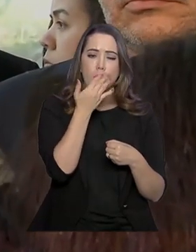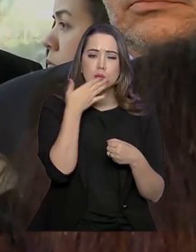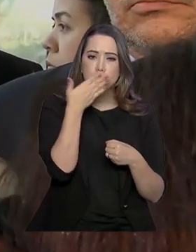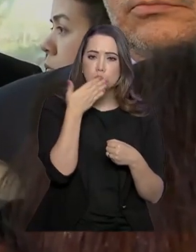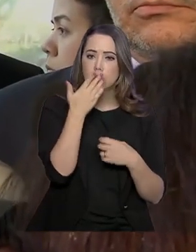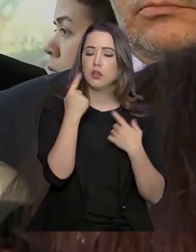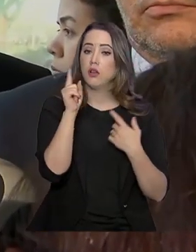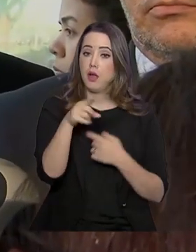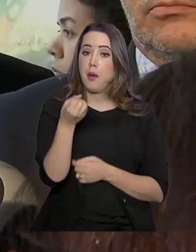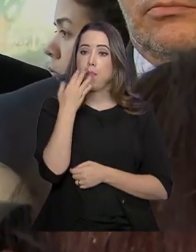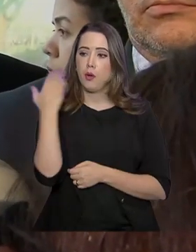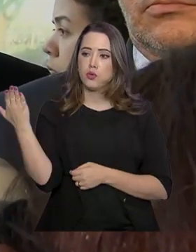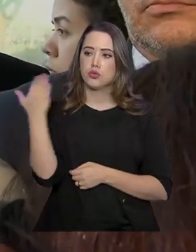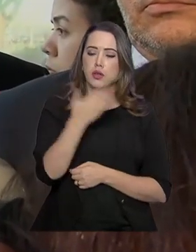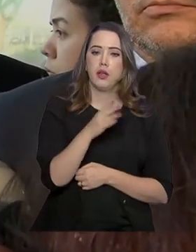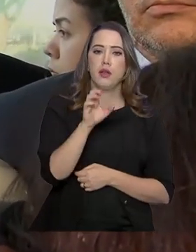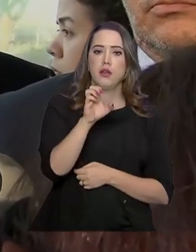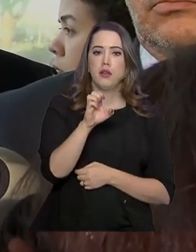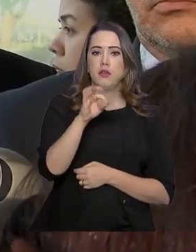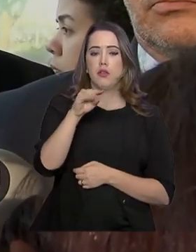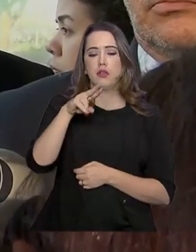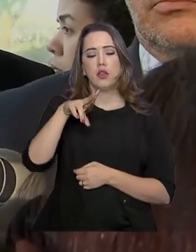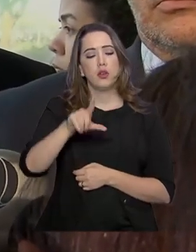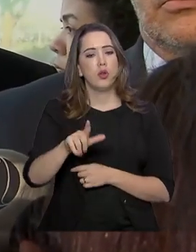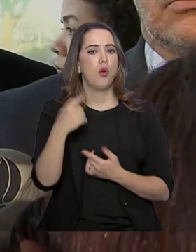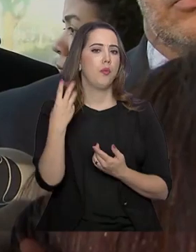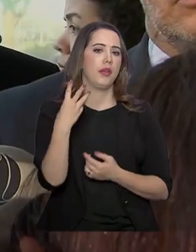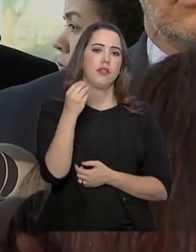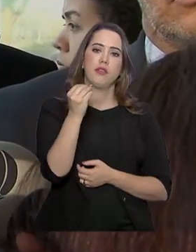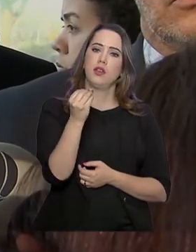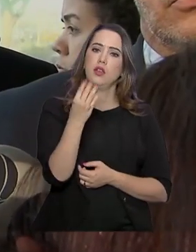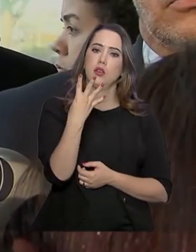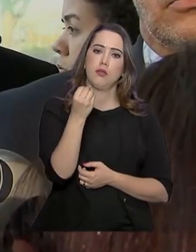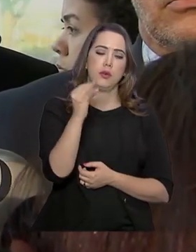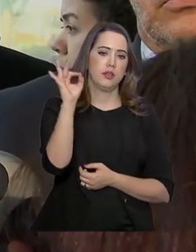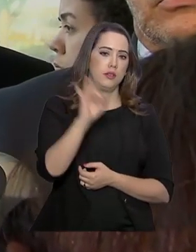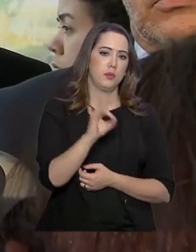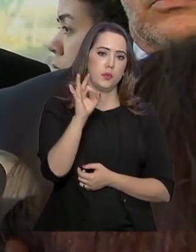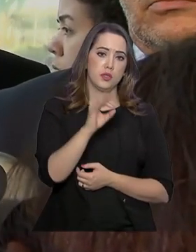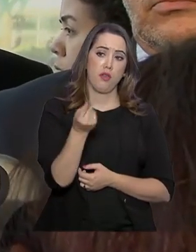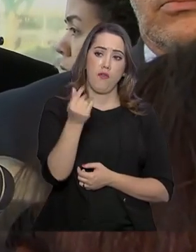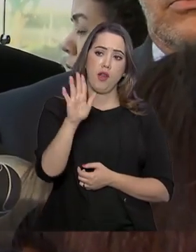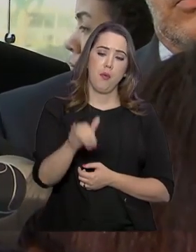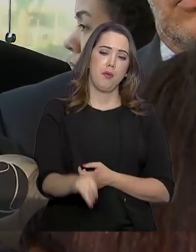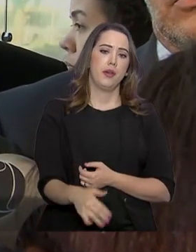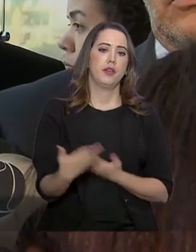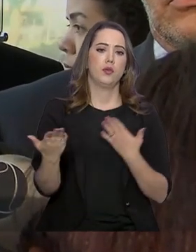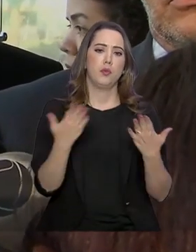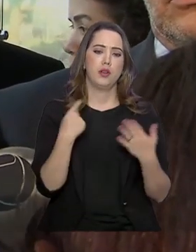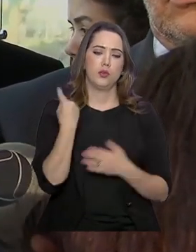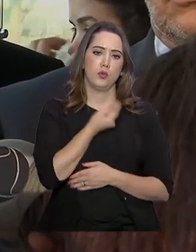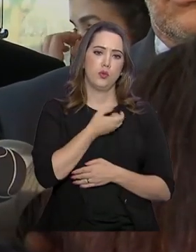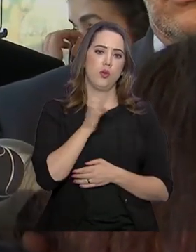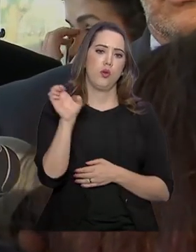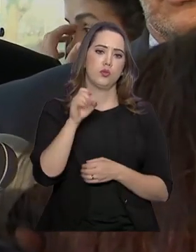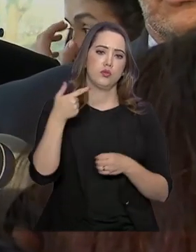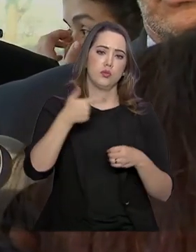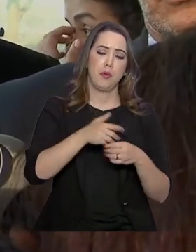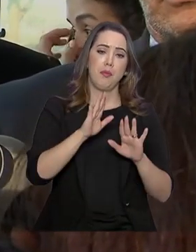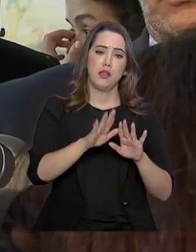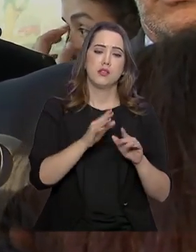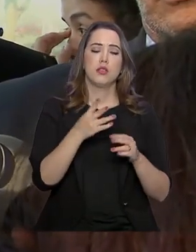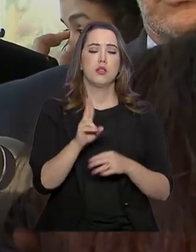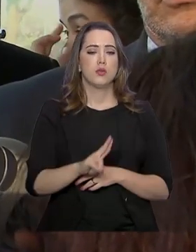chega aqui com 30%, 40% mais barato do que o nosso etanol, mas por outro lado, a gente tem que usar a nossa